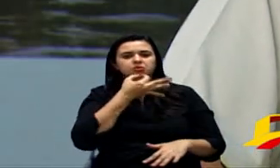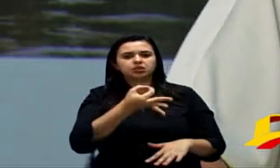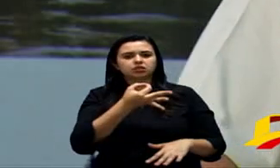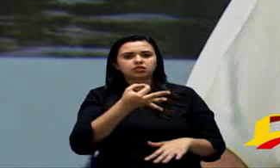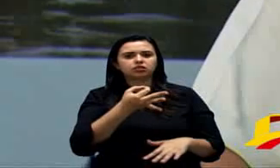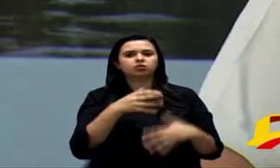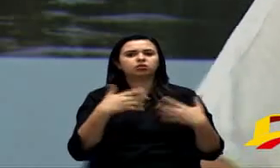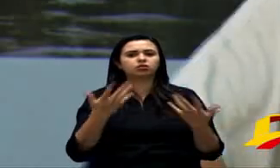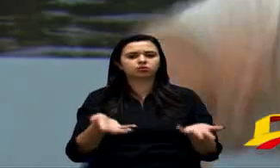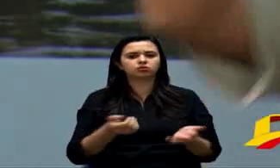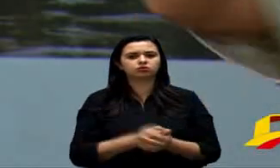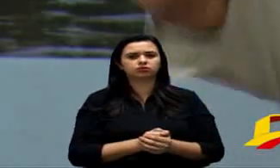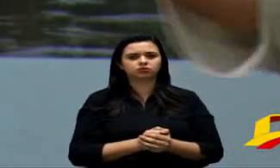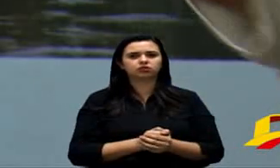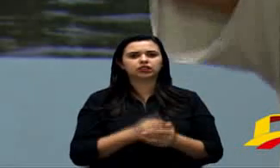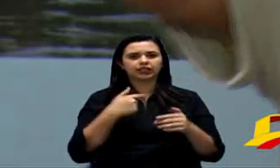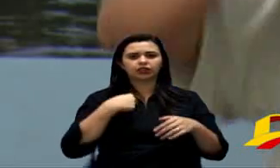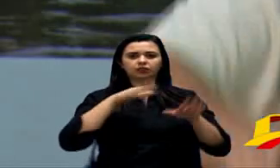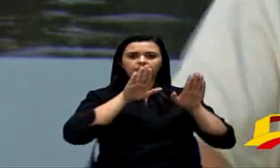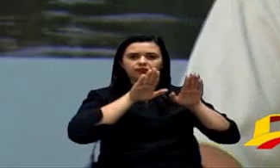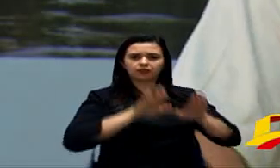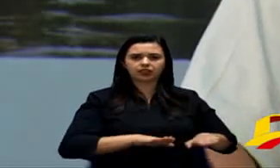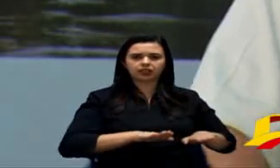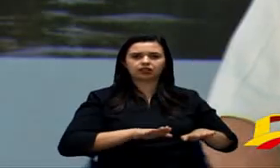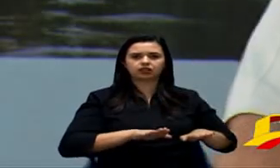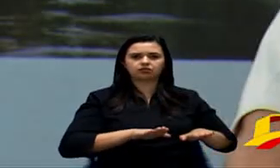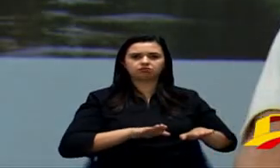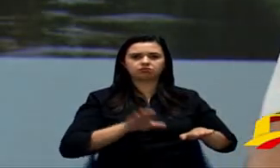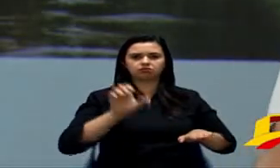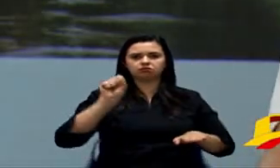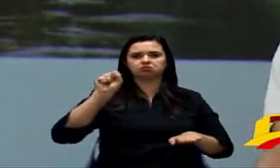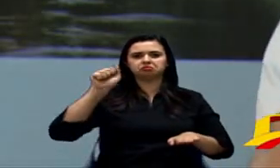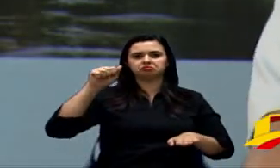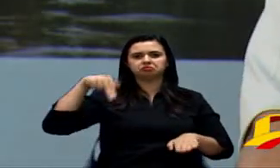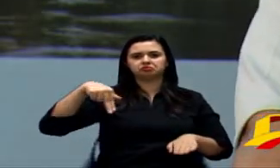sou 100% Fica Sandro.